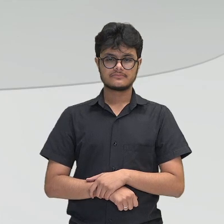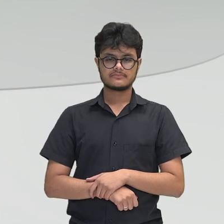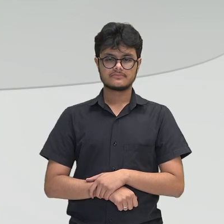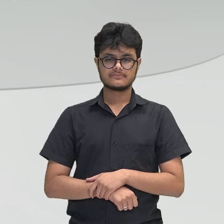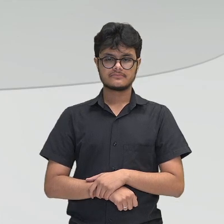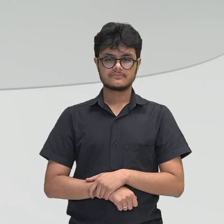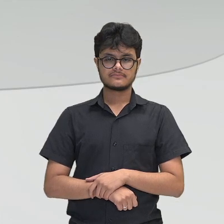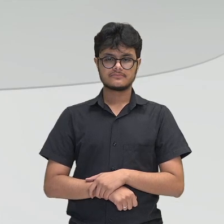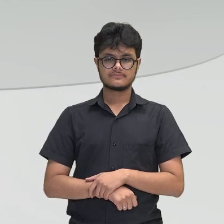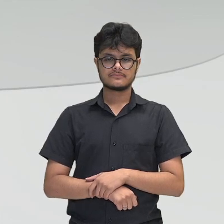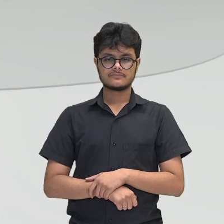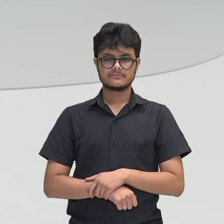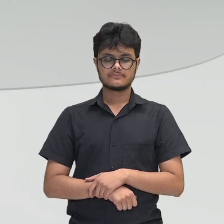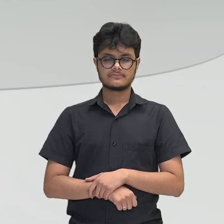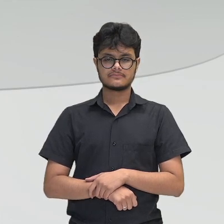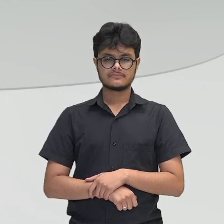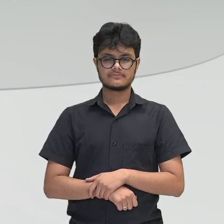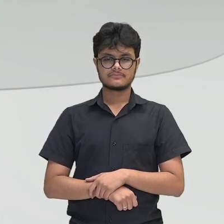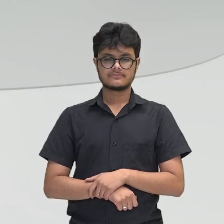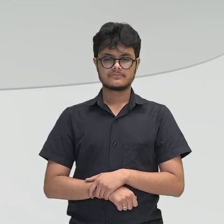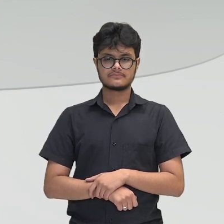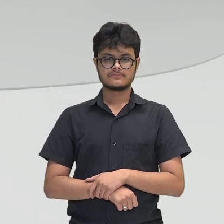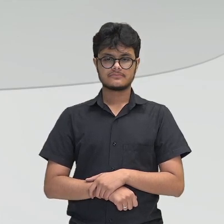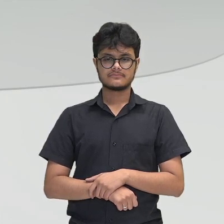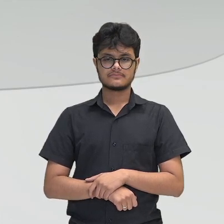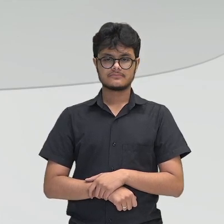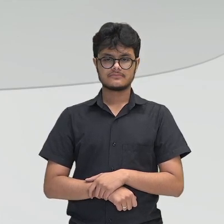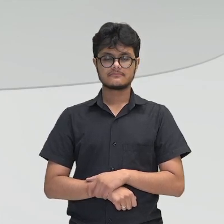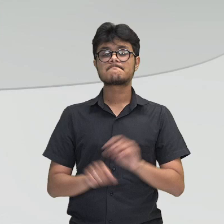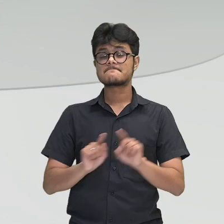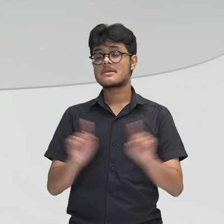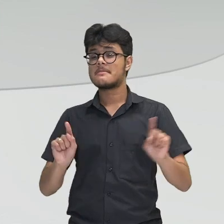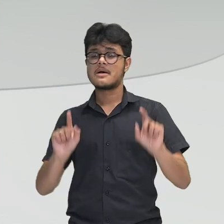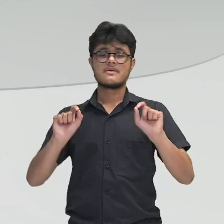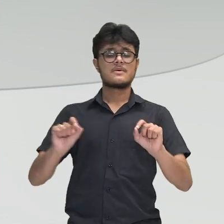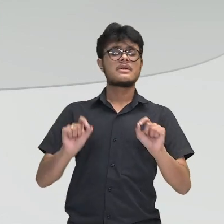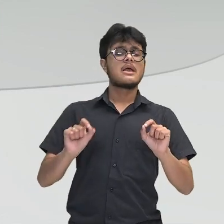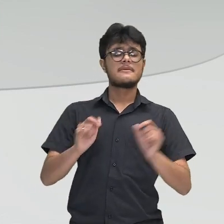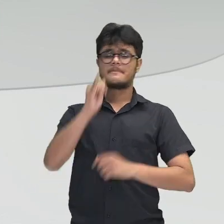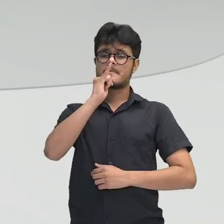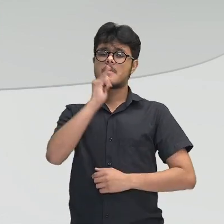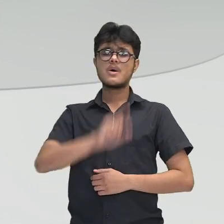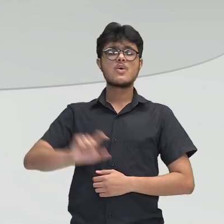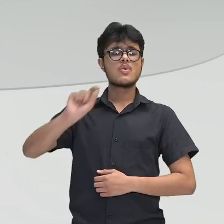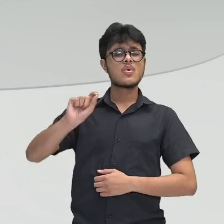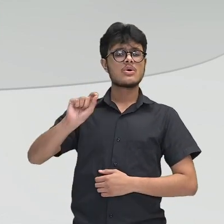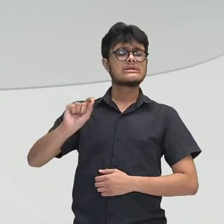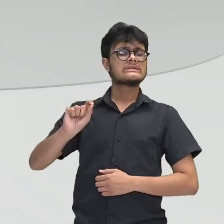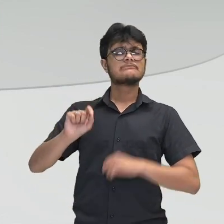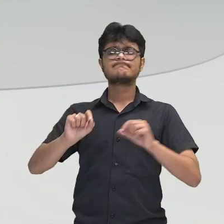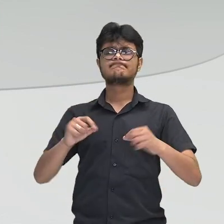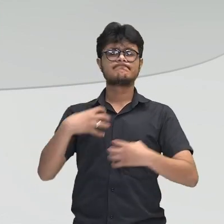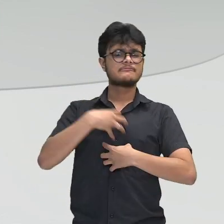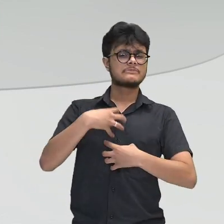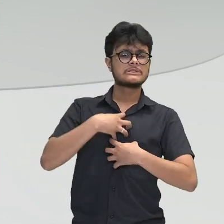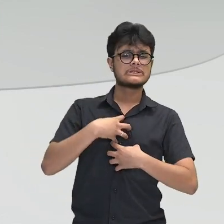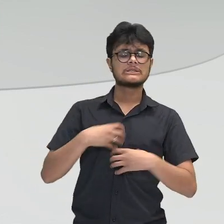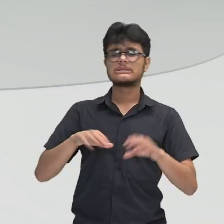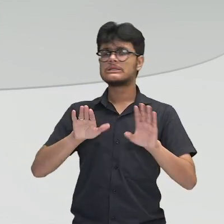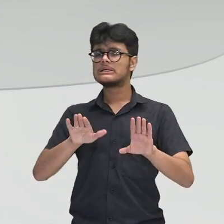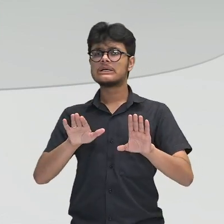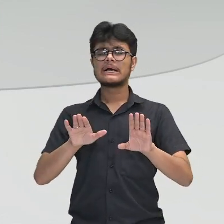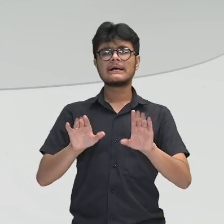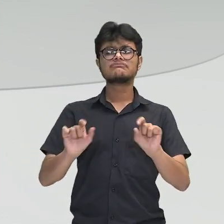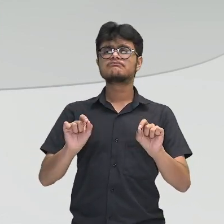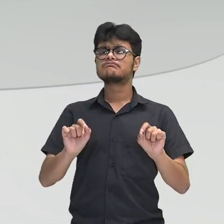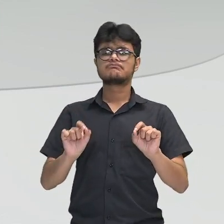gente consiga aí se mover, né? Mas da onde que vem a energia para que a gente